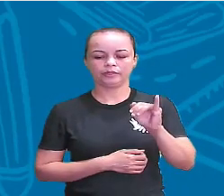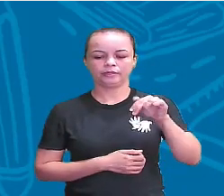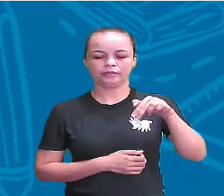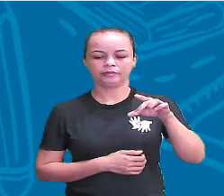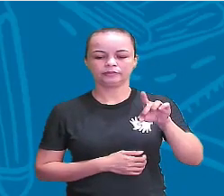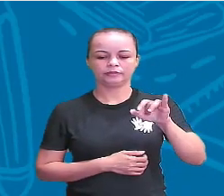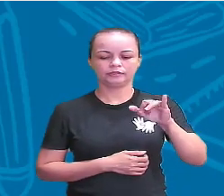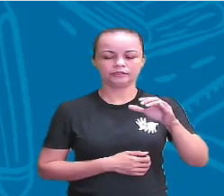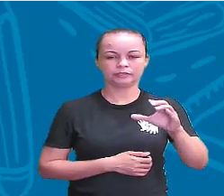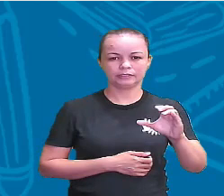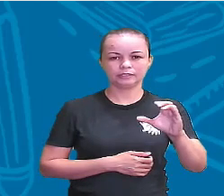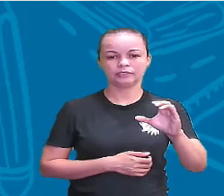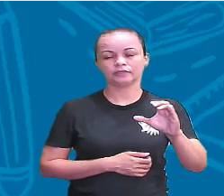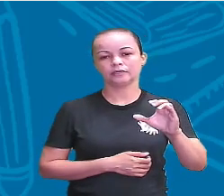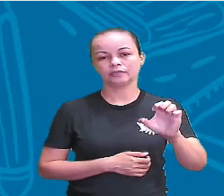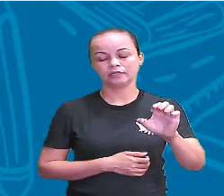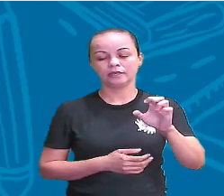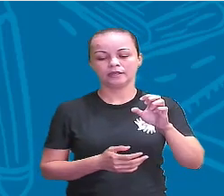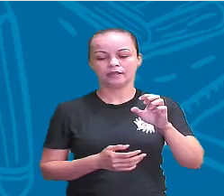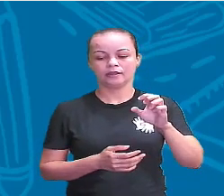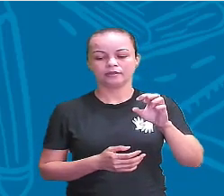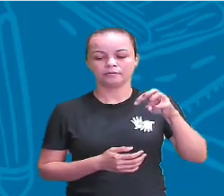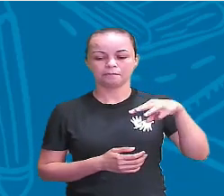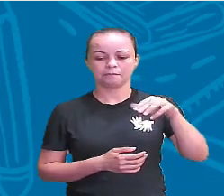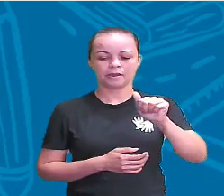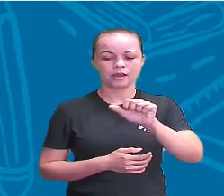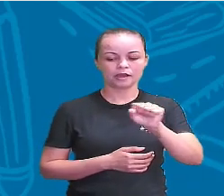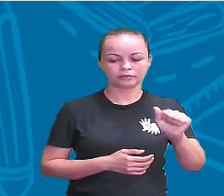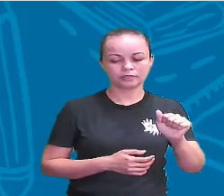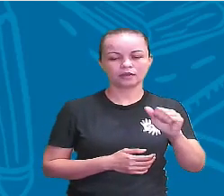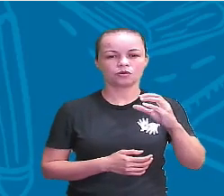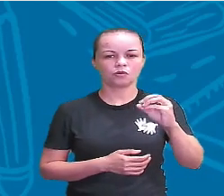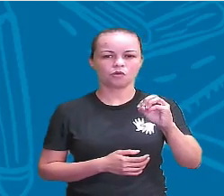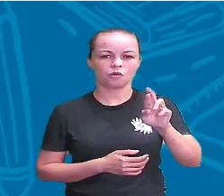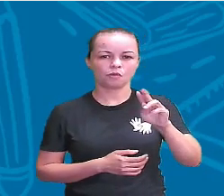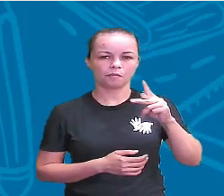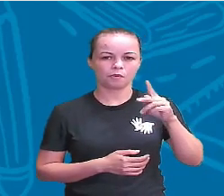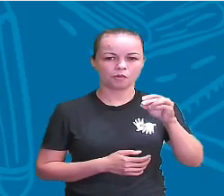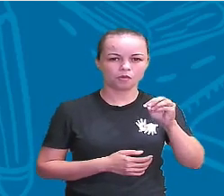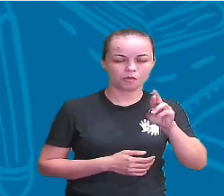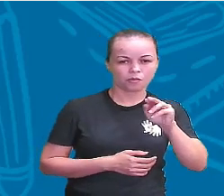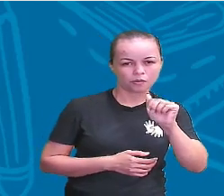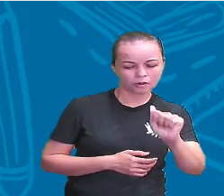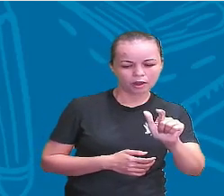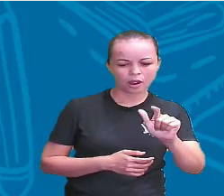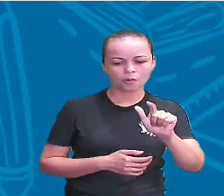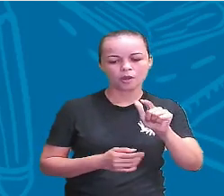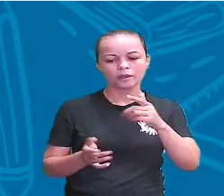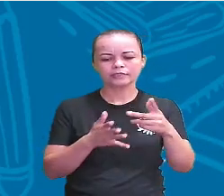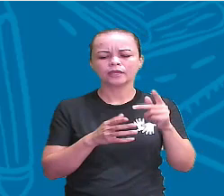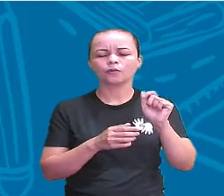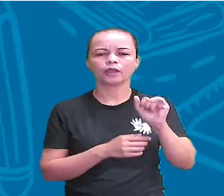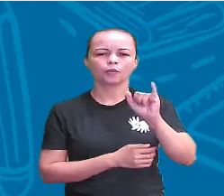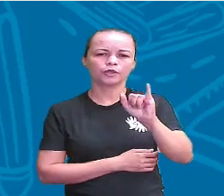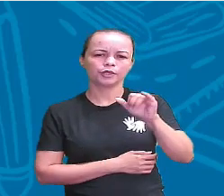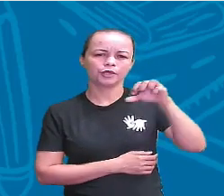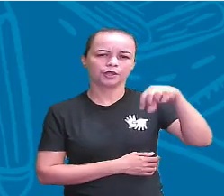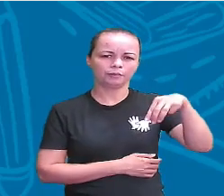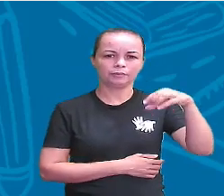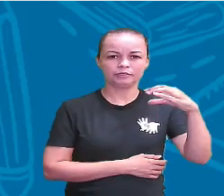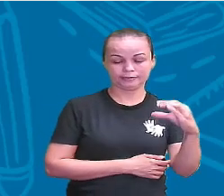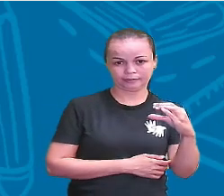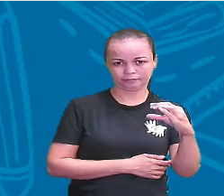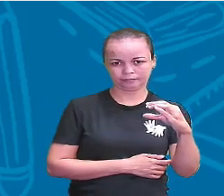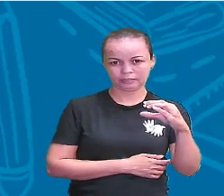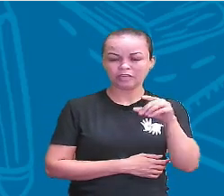massa corporal, ou IMC, tá certo? E é muito simples e você em casa pode